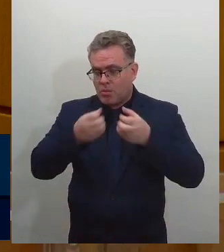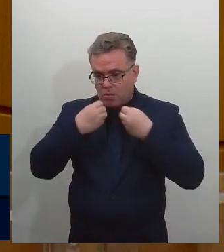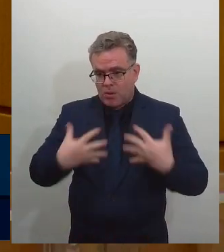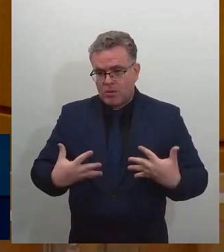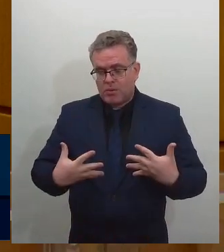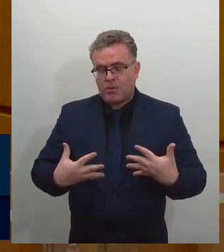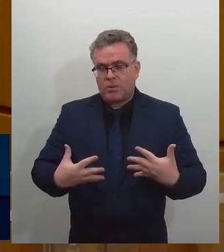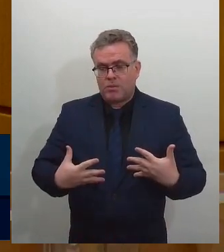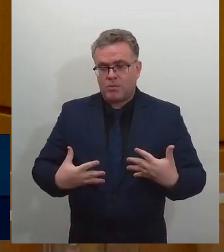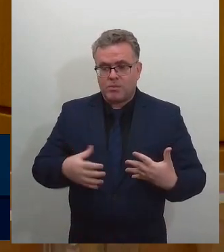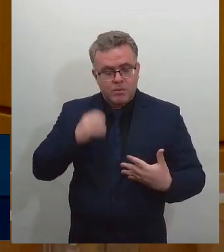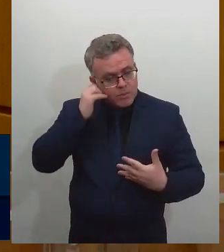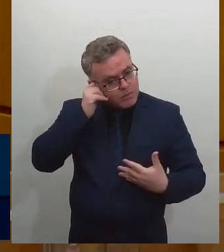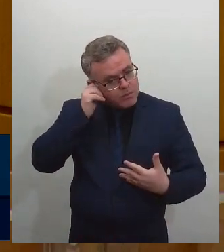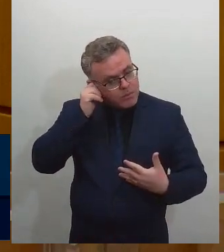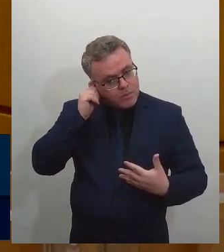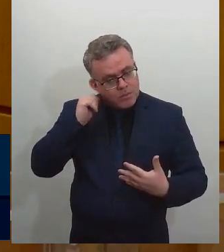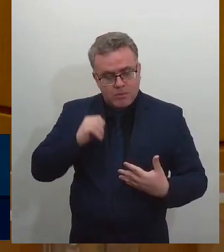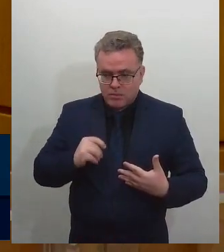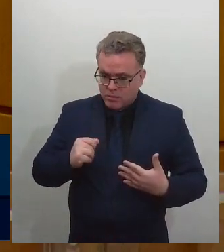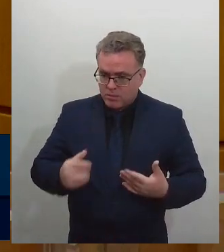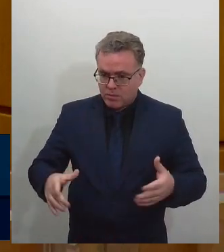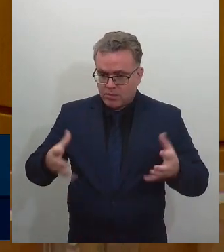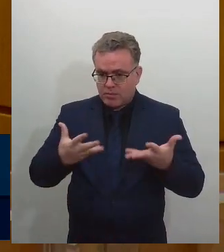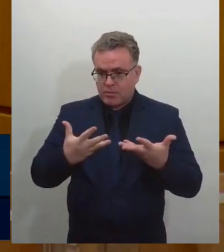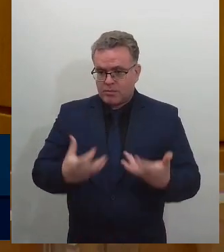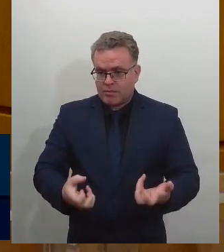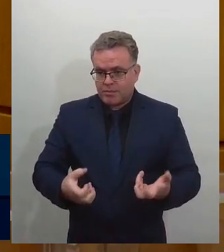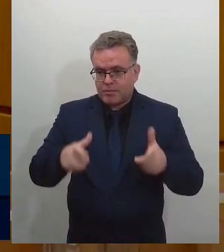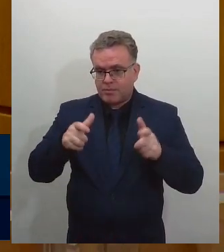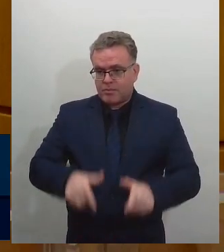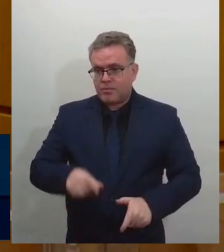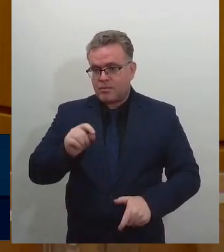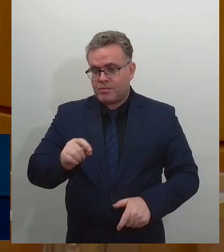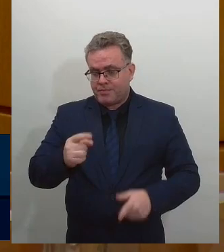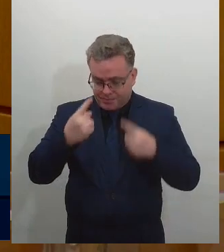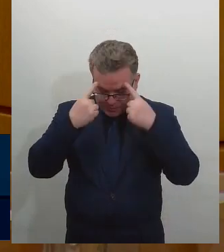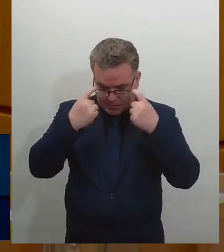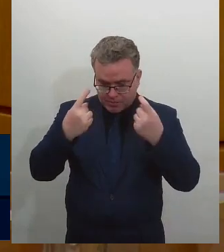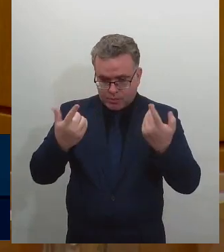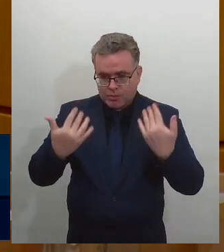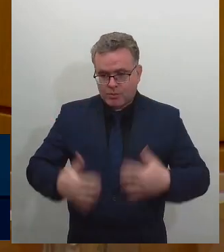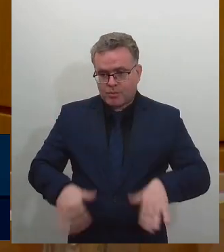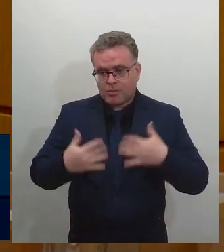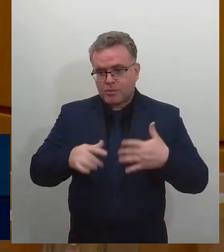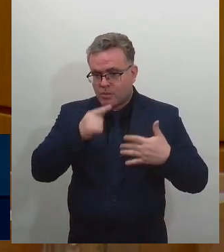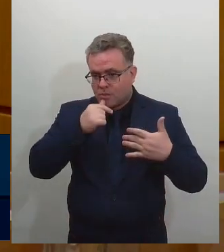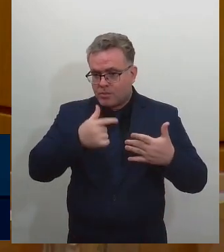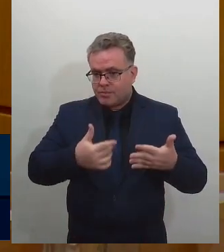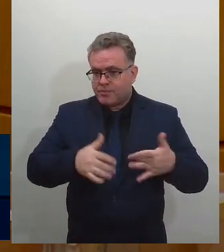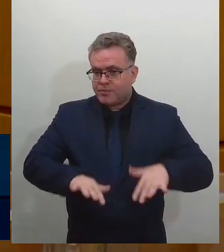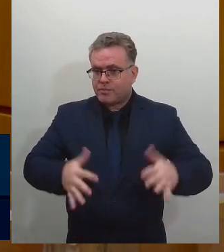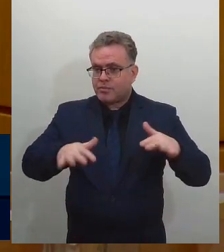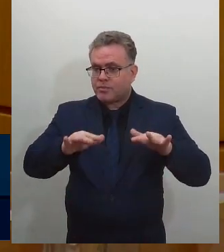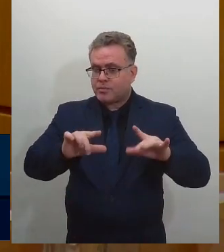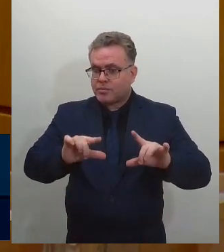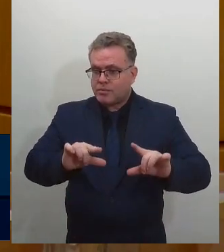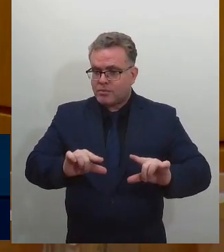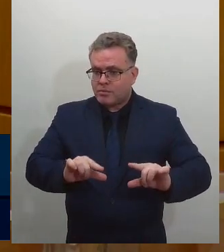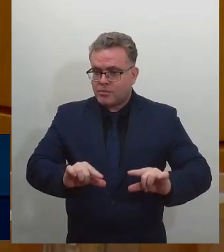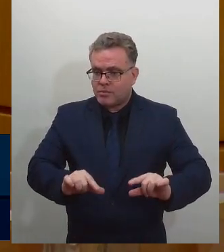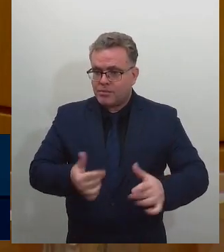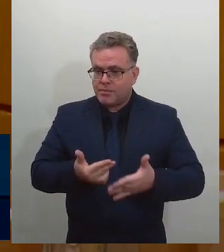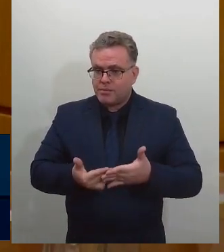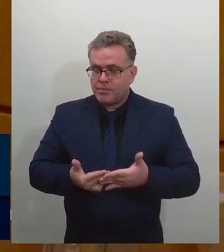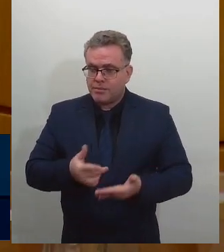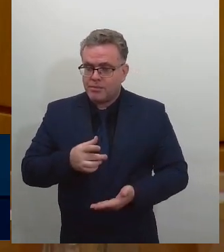houve uma seca muito violenta, e o rio como um todo baixou o volume d'água, como lá em São Paulo há 3, 4, 5 anos